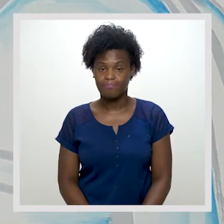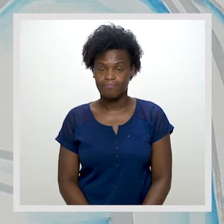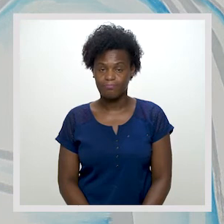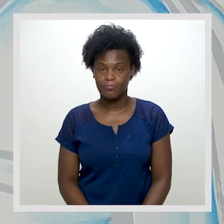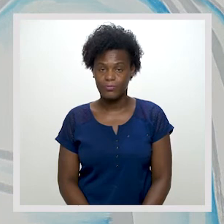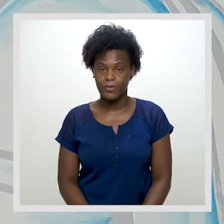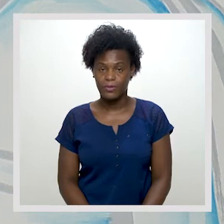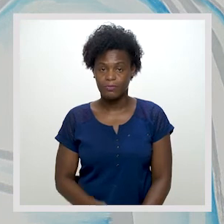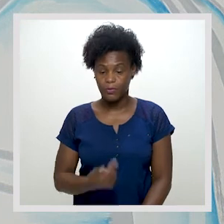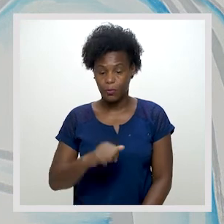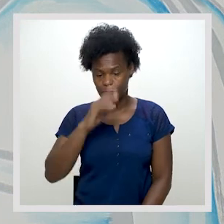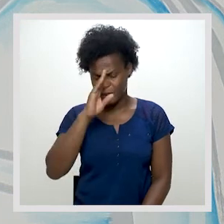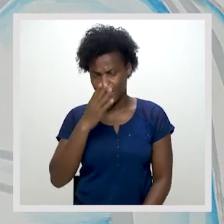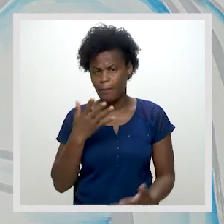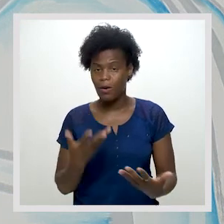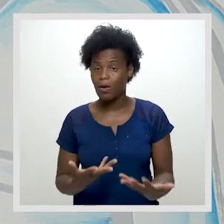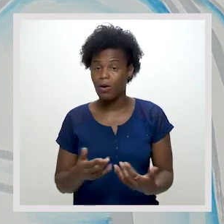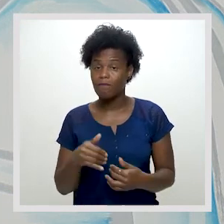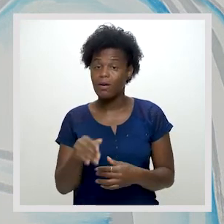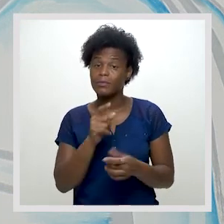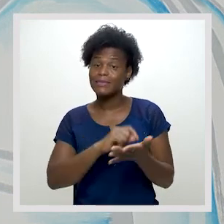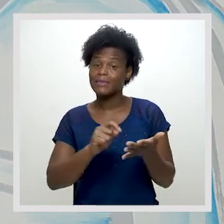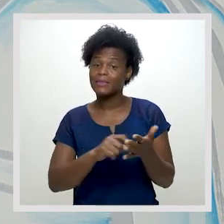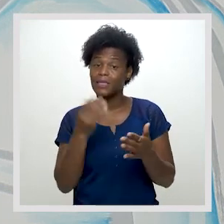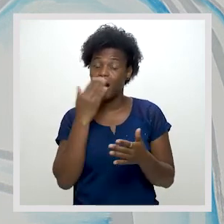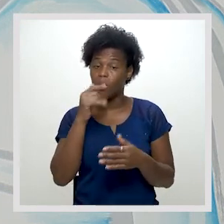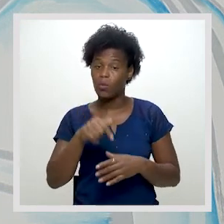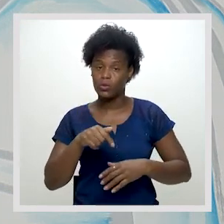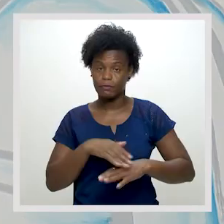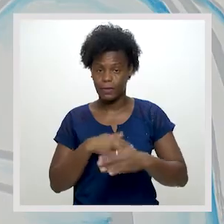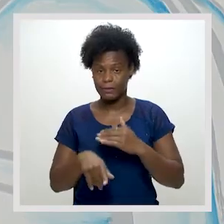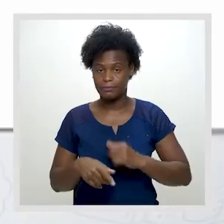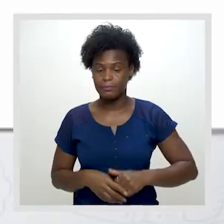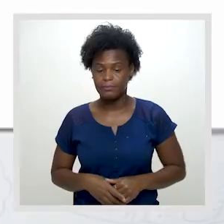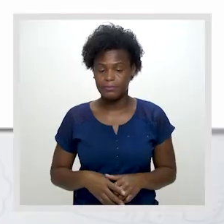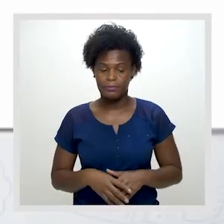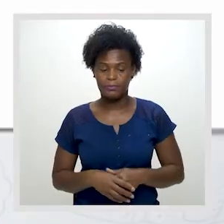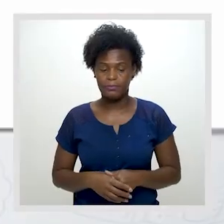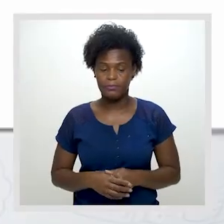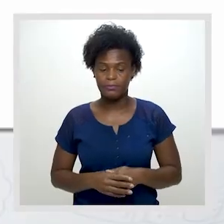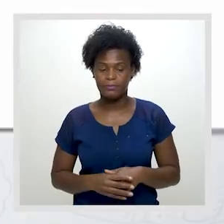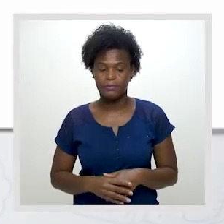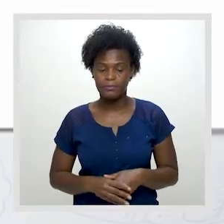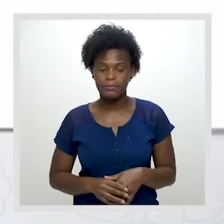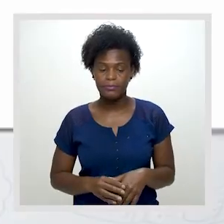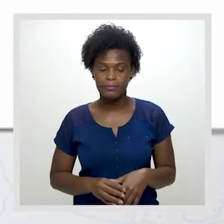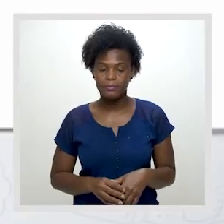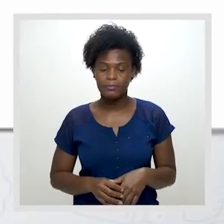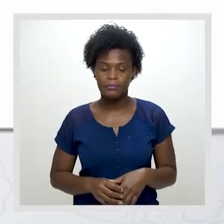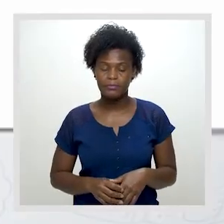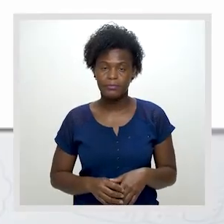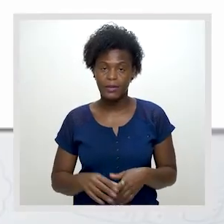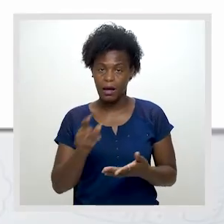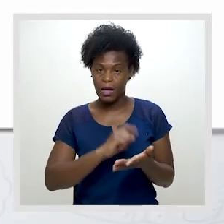Como sabemos, agora vamos ao exercício da nossa aula de hoje. O nosso